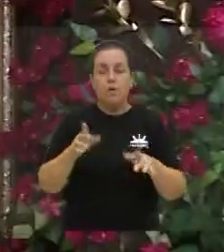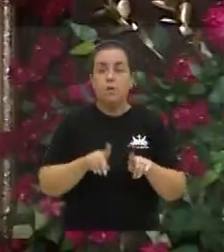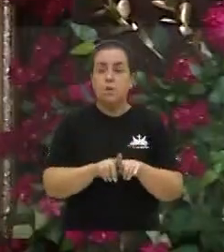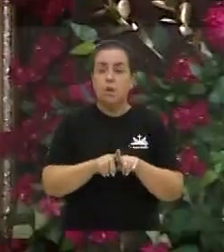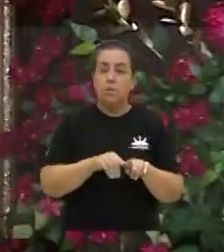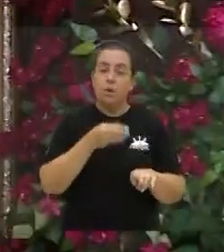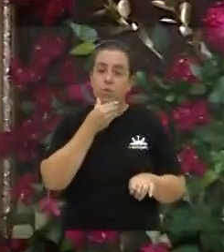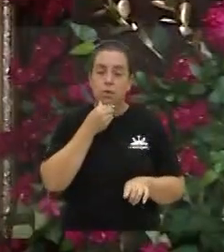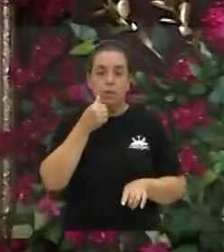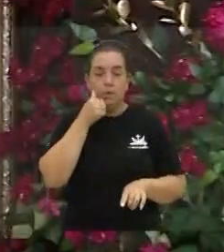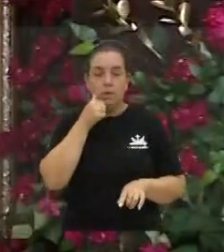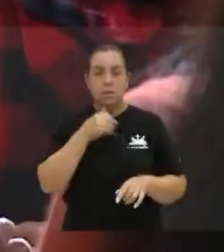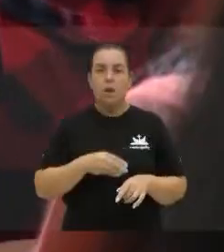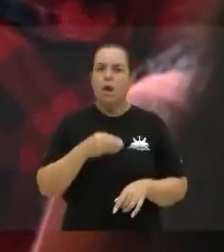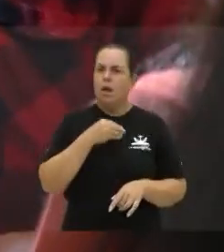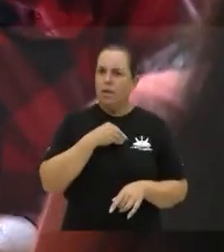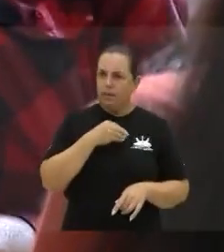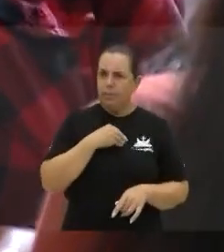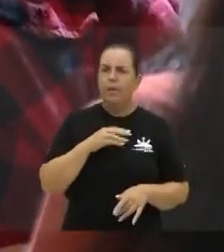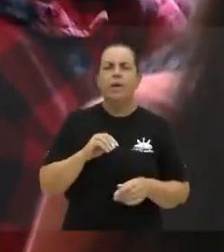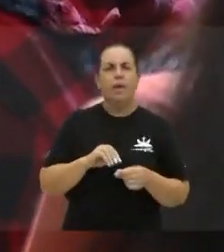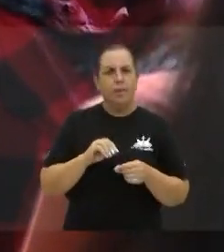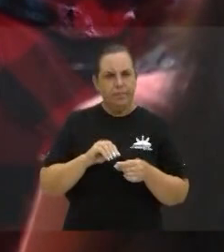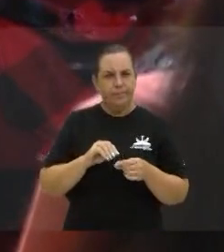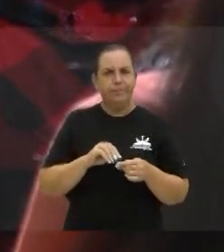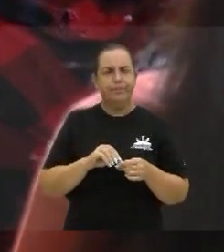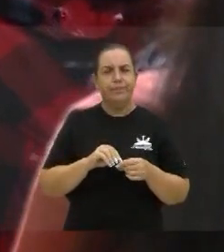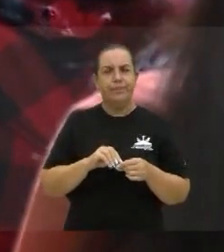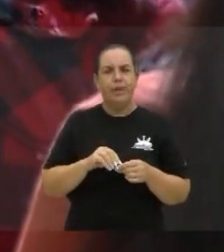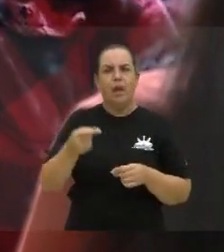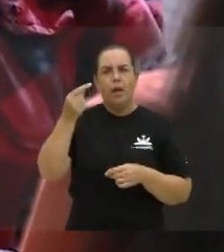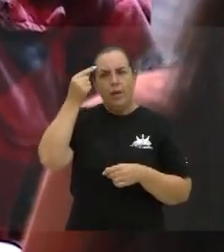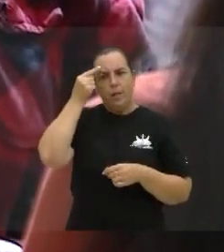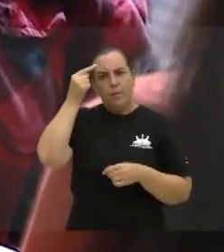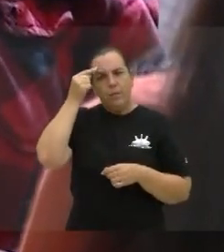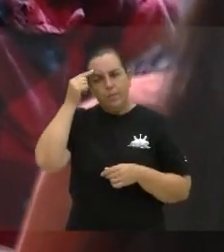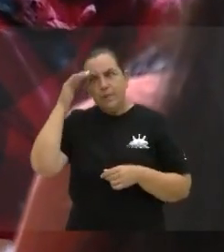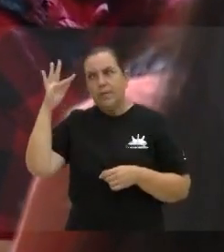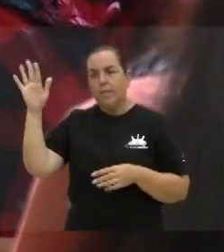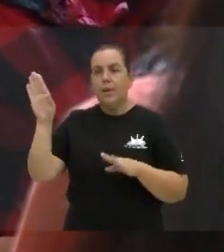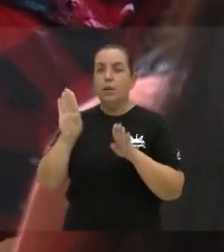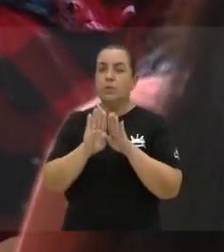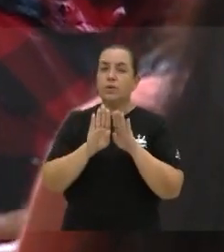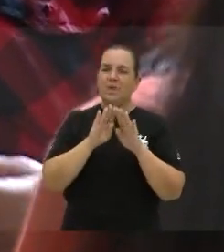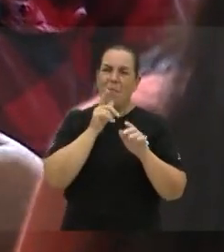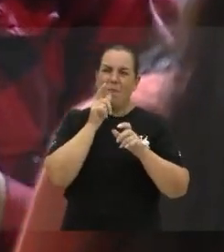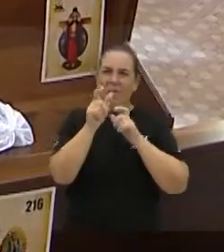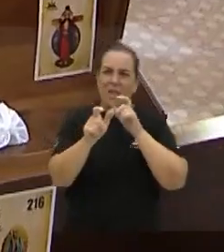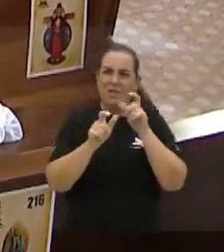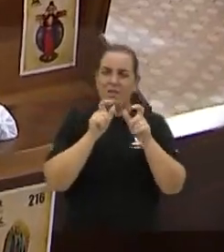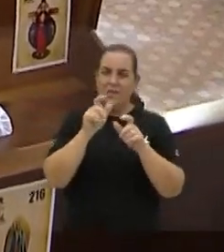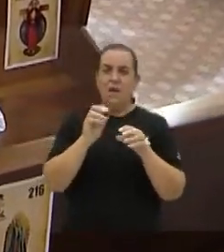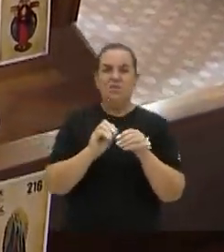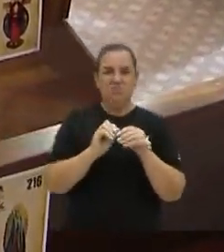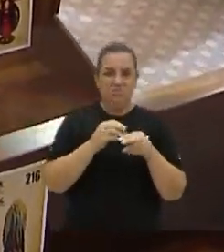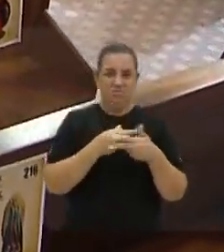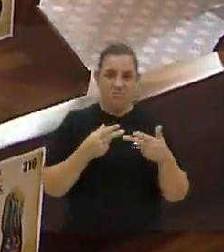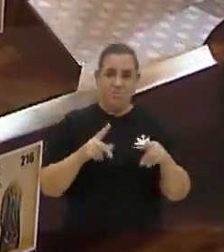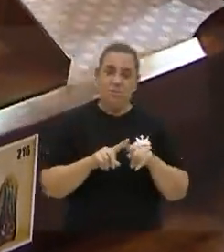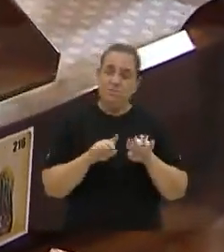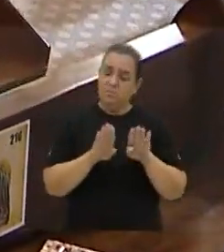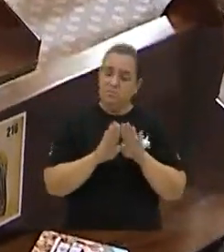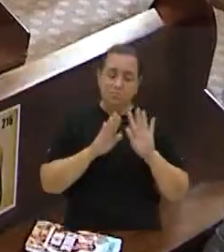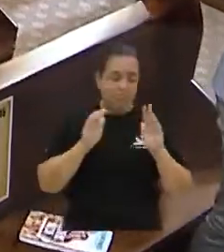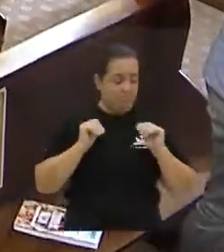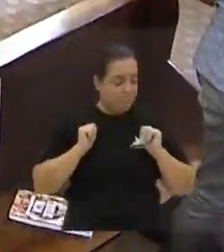a vós, irmãos e irmãs, que pequei muitas vezes por pensamentos e palavras,